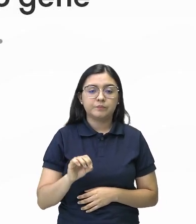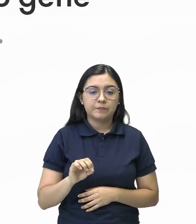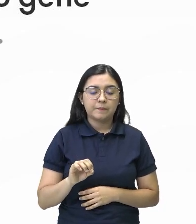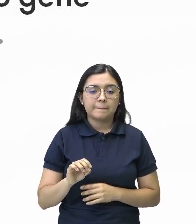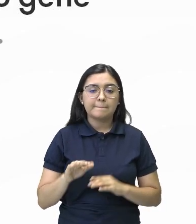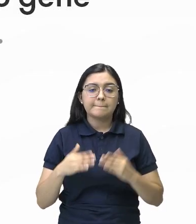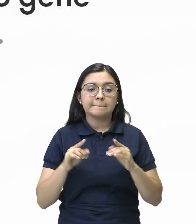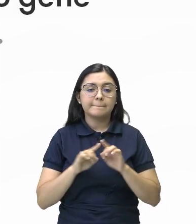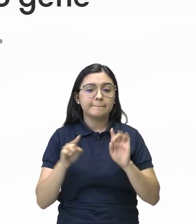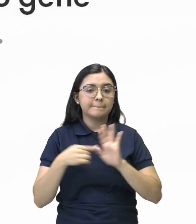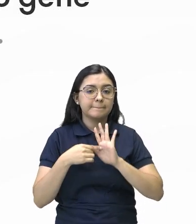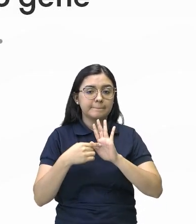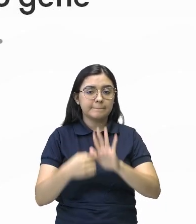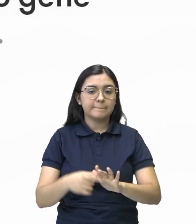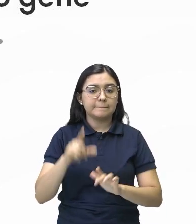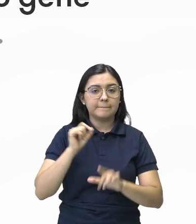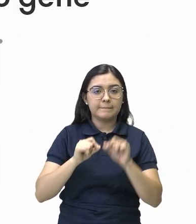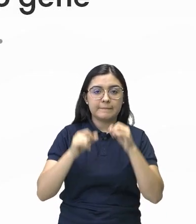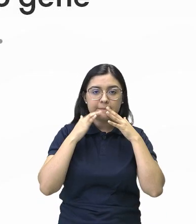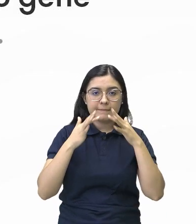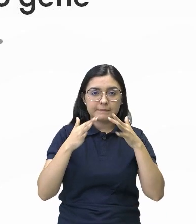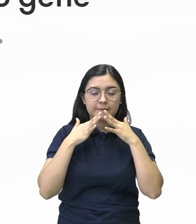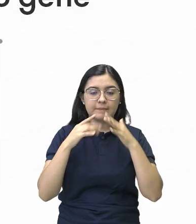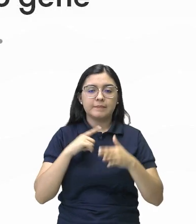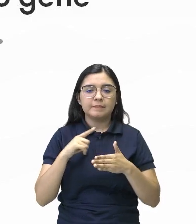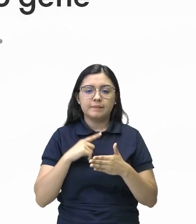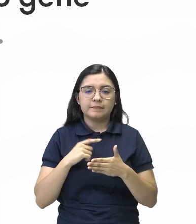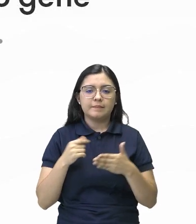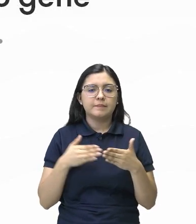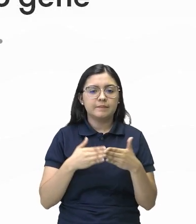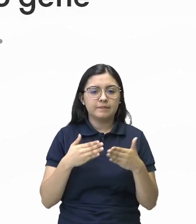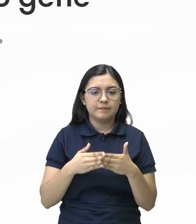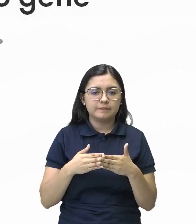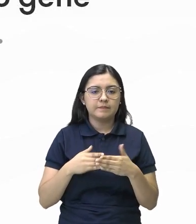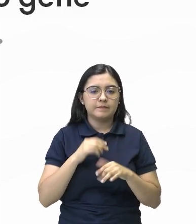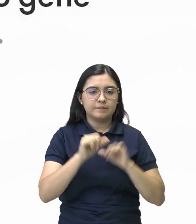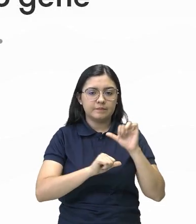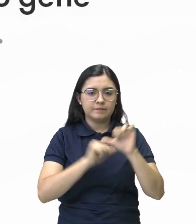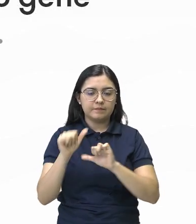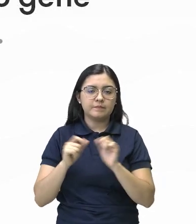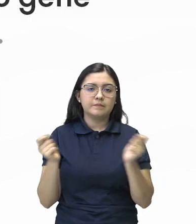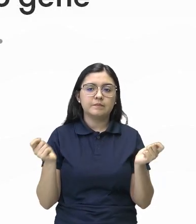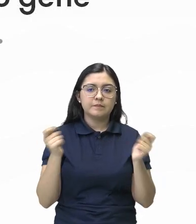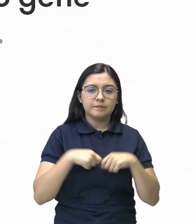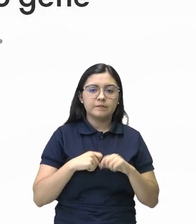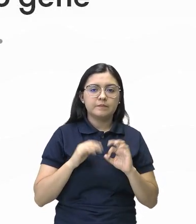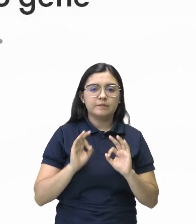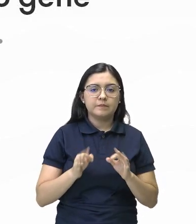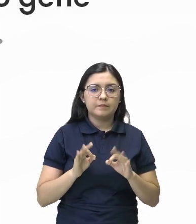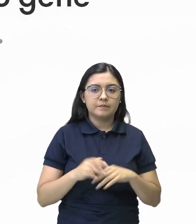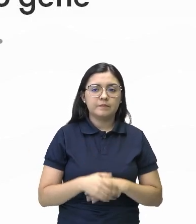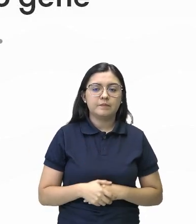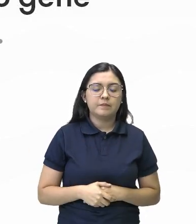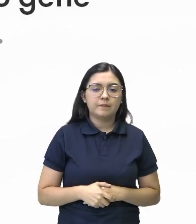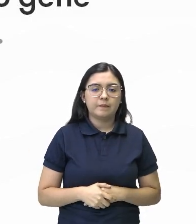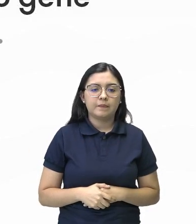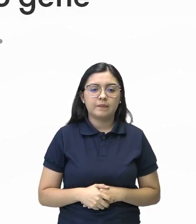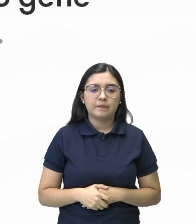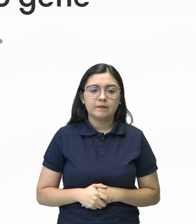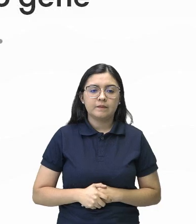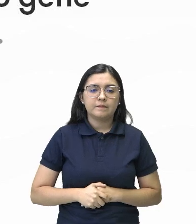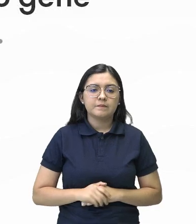ela atua em um leque bem limitado de variações possíveis. Né? Ela traz aí